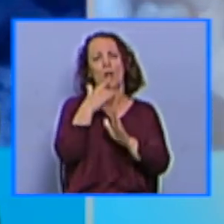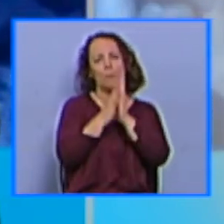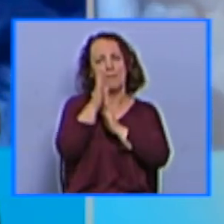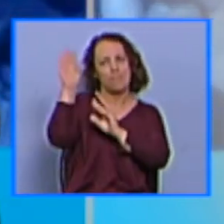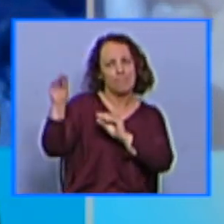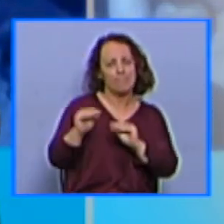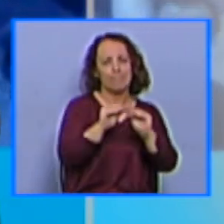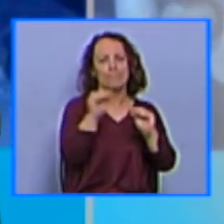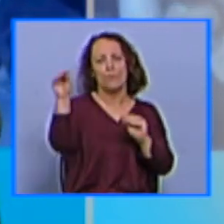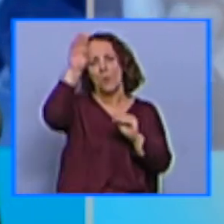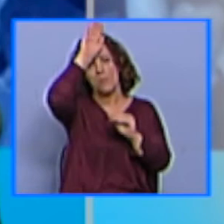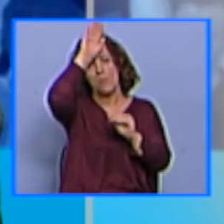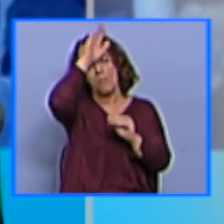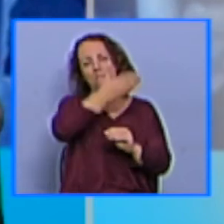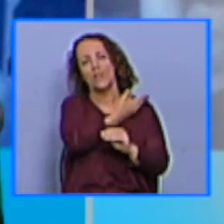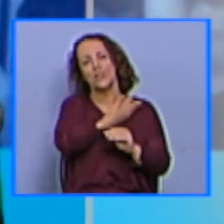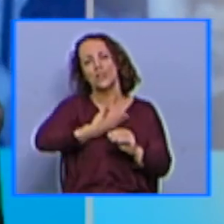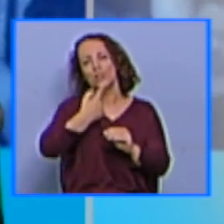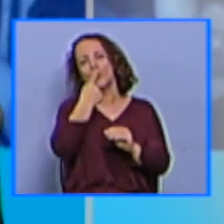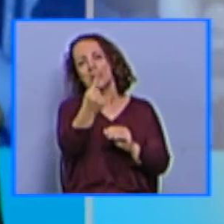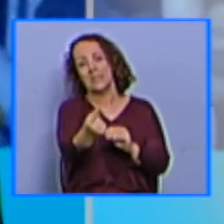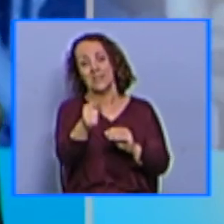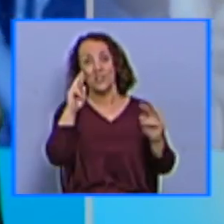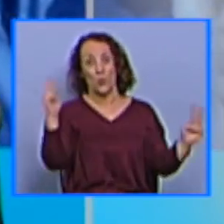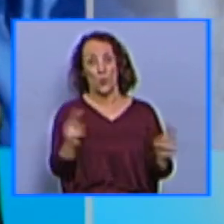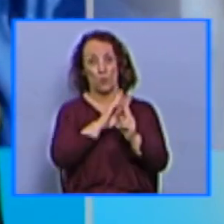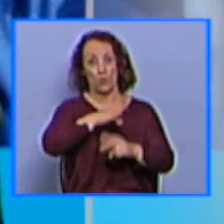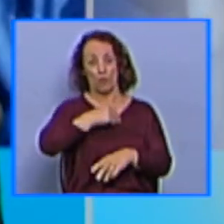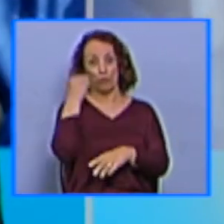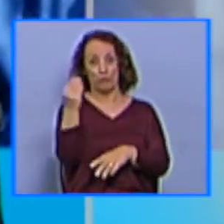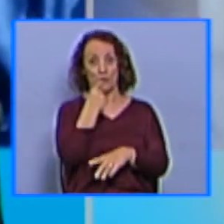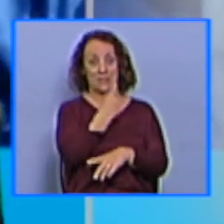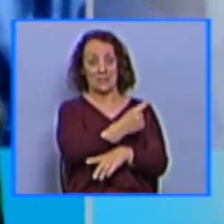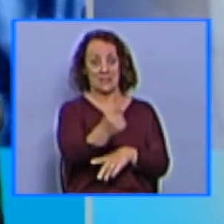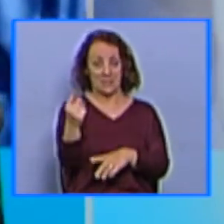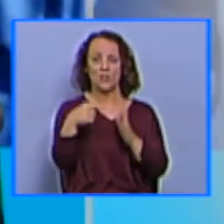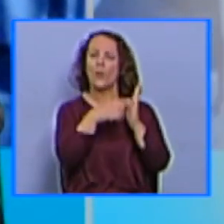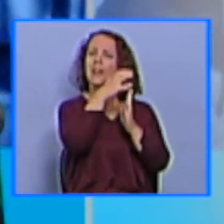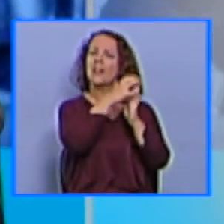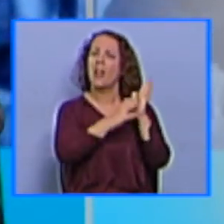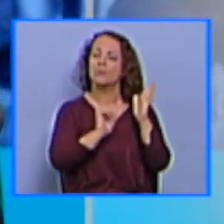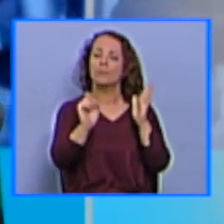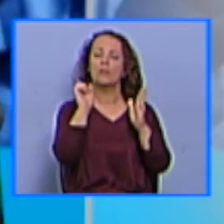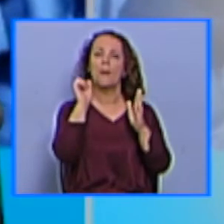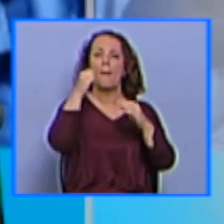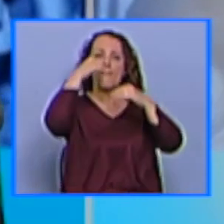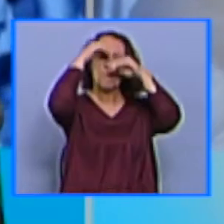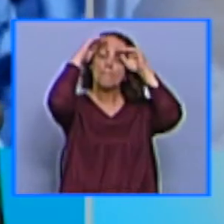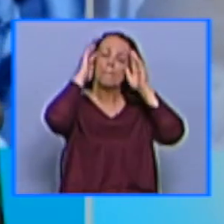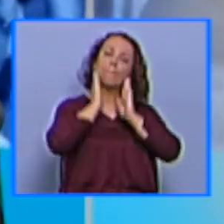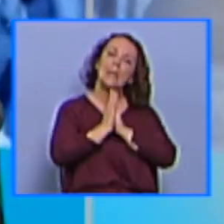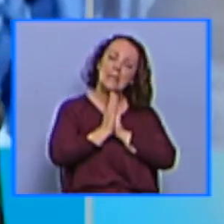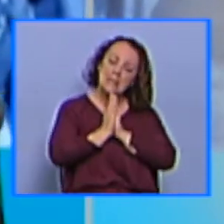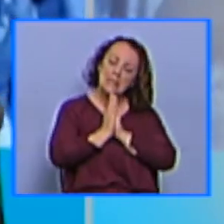a Jornada Mundial da Juventude aqui em Lisboa. Diz, pegando precisamente no texto da visitação de Maria, a sua